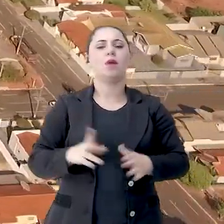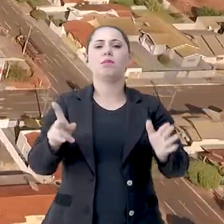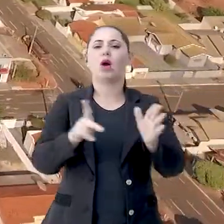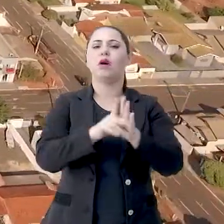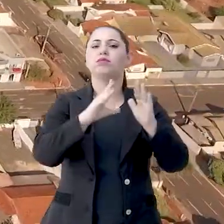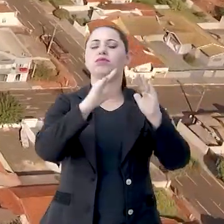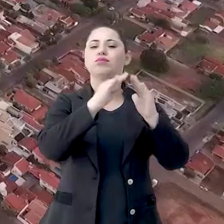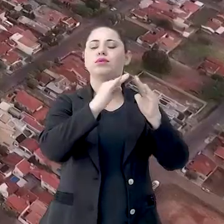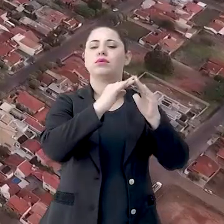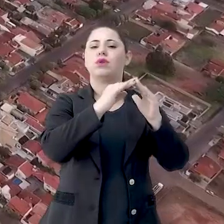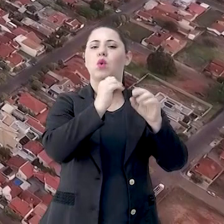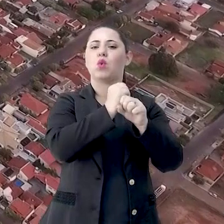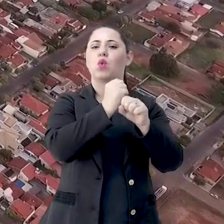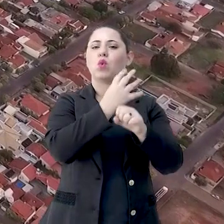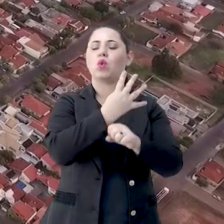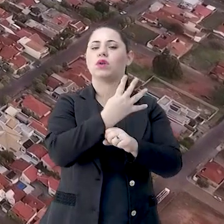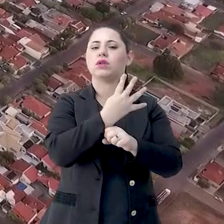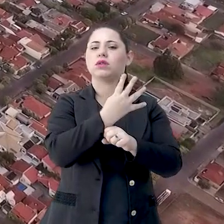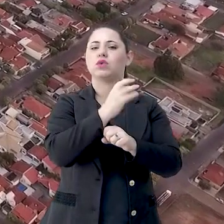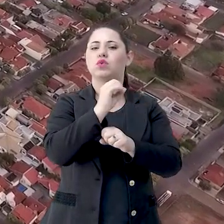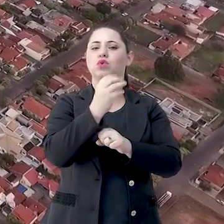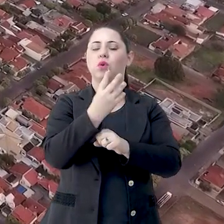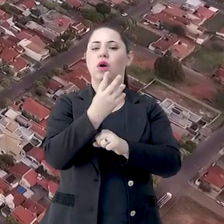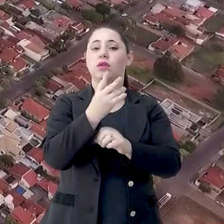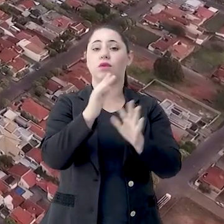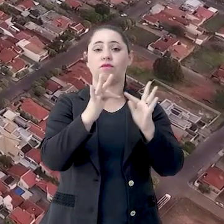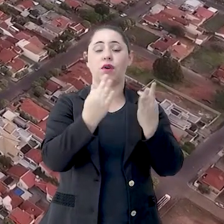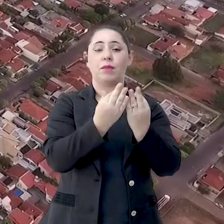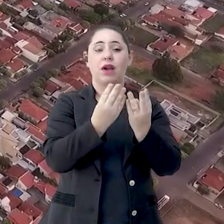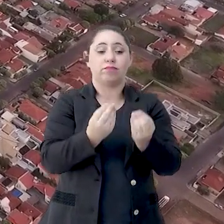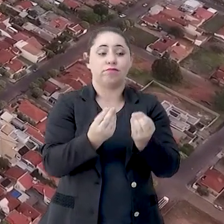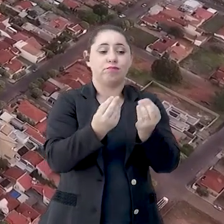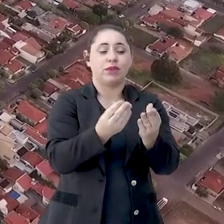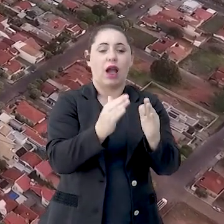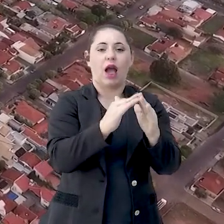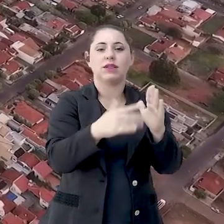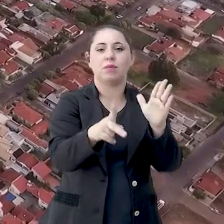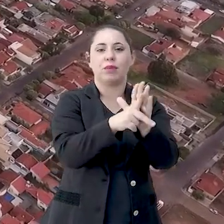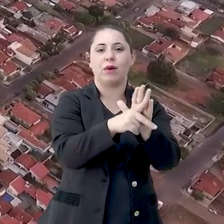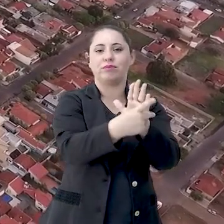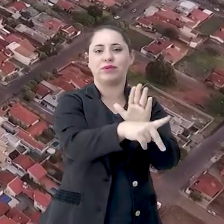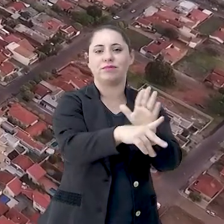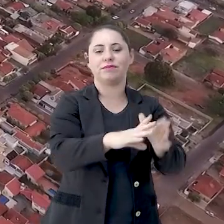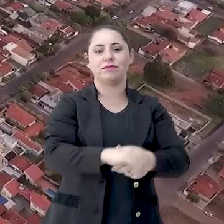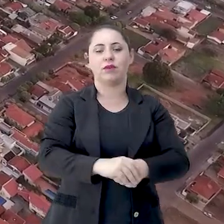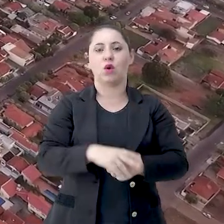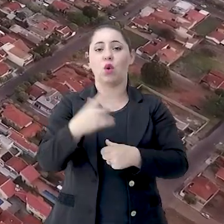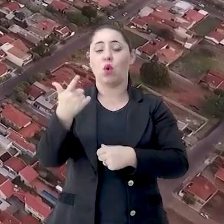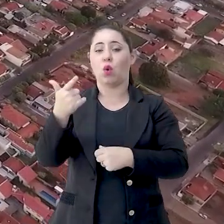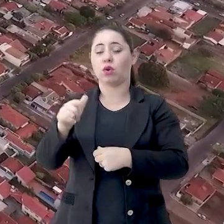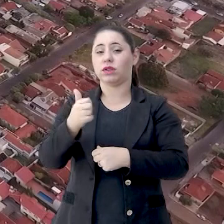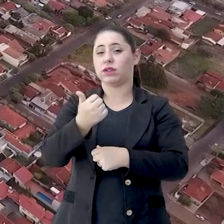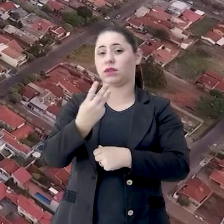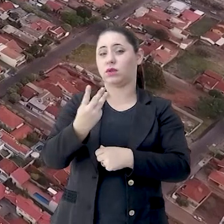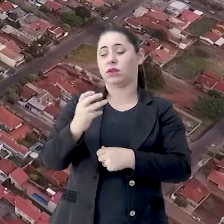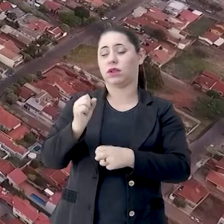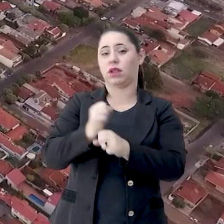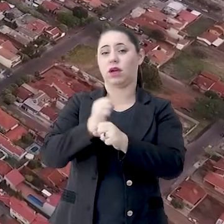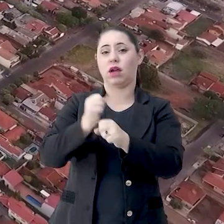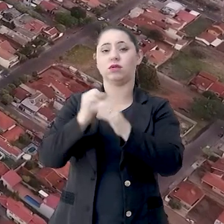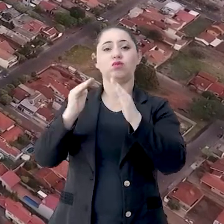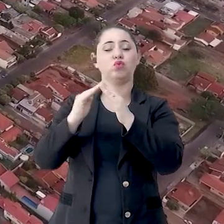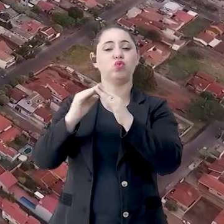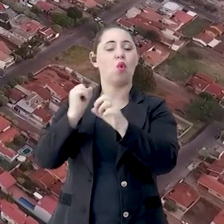Lourenço. No setor habitacional, 404 famílias receberam a casa própria.